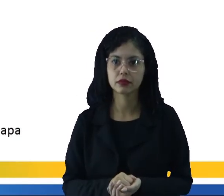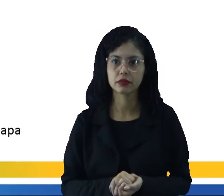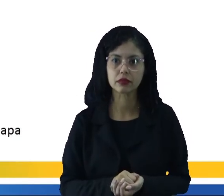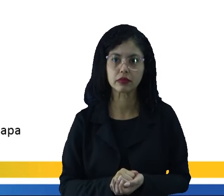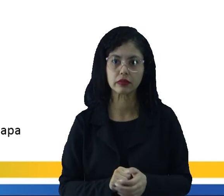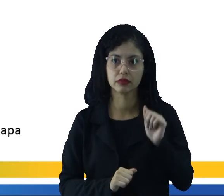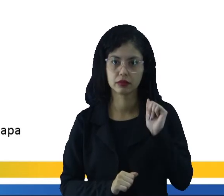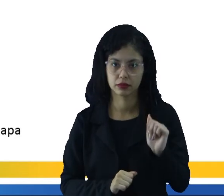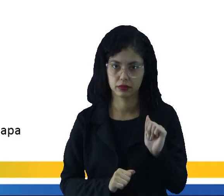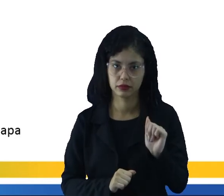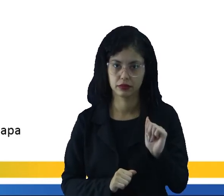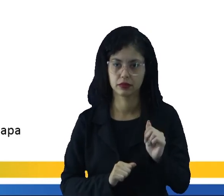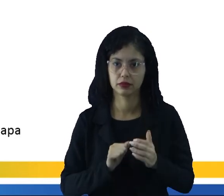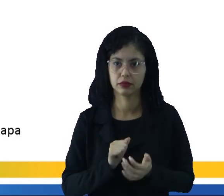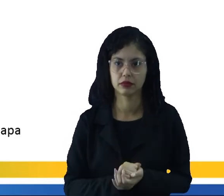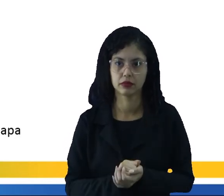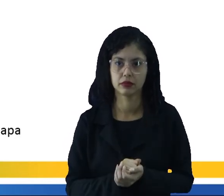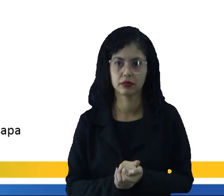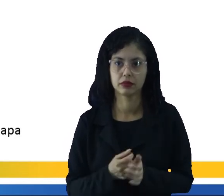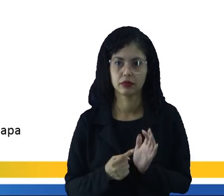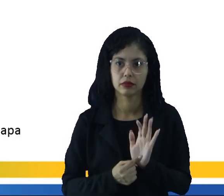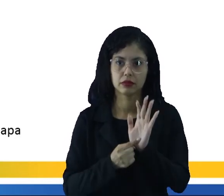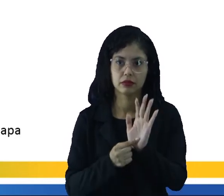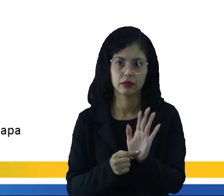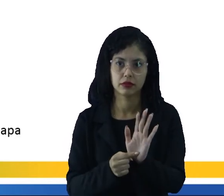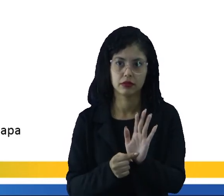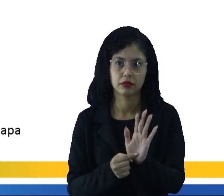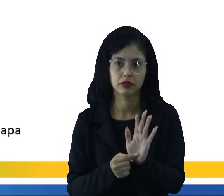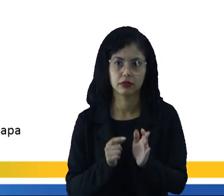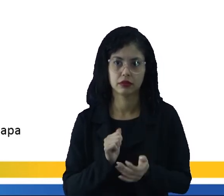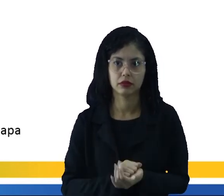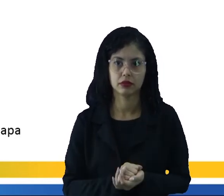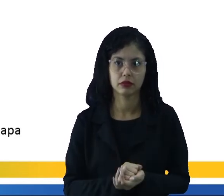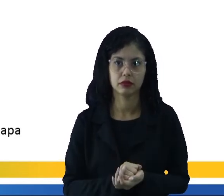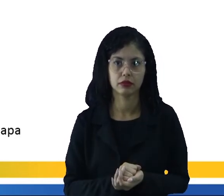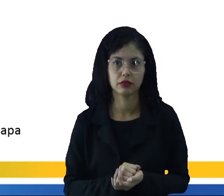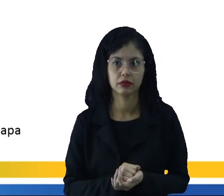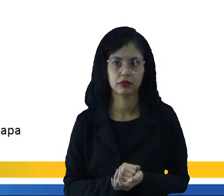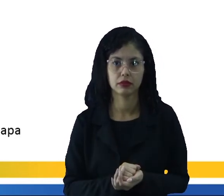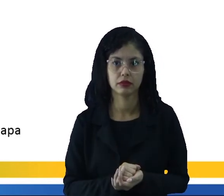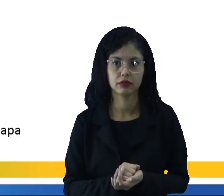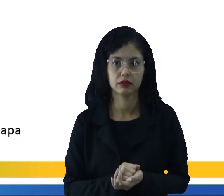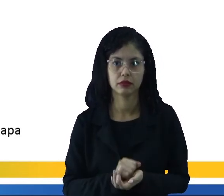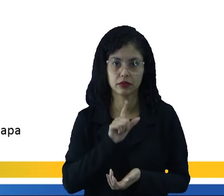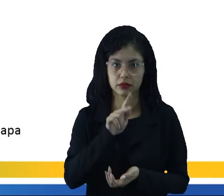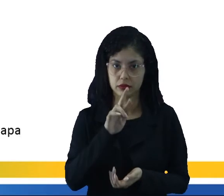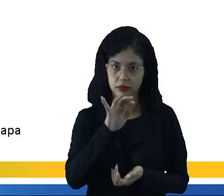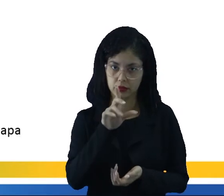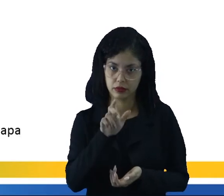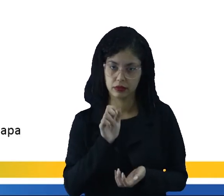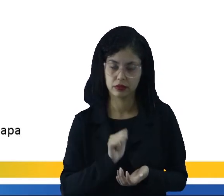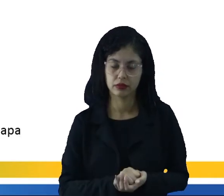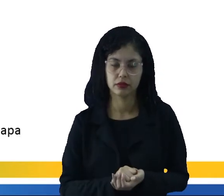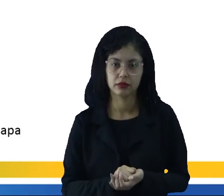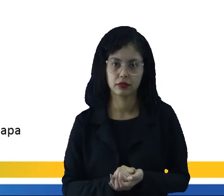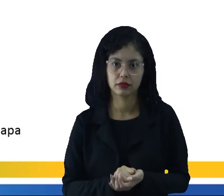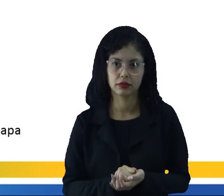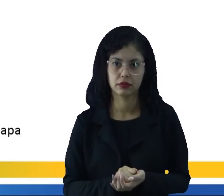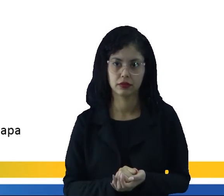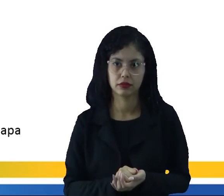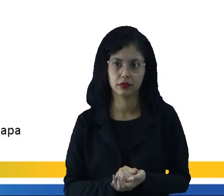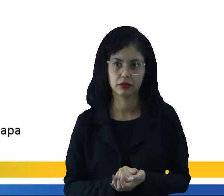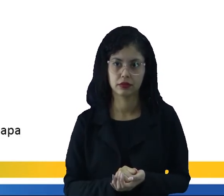O ponto A, ele está me mostrando aí que, tratando-se de latitude, o ponto